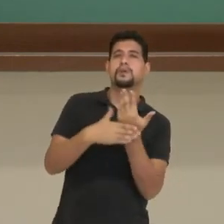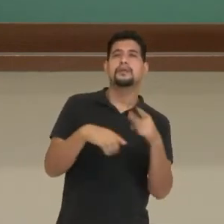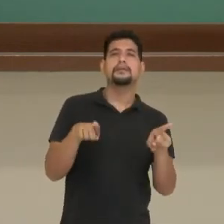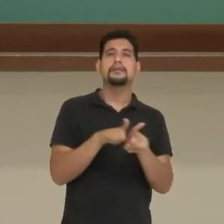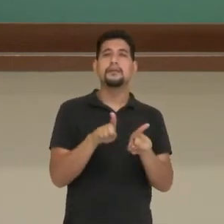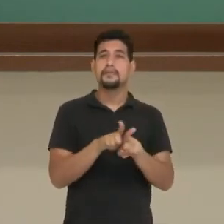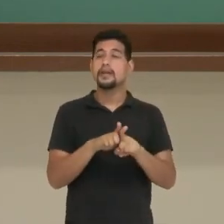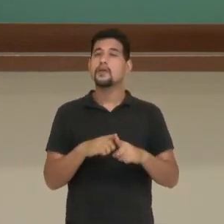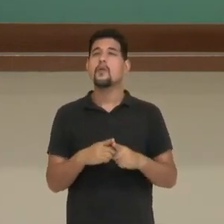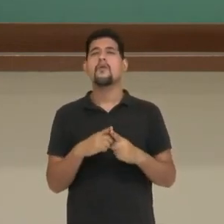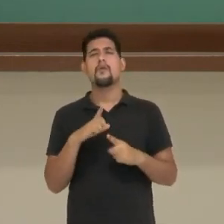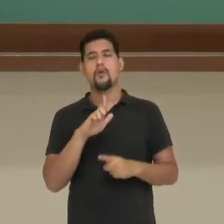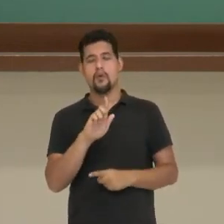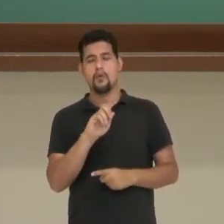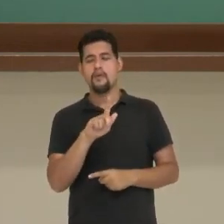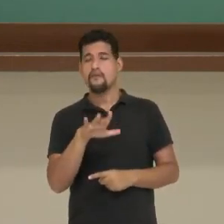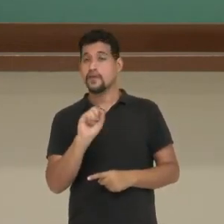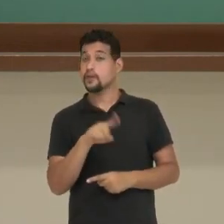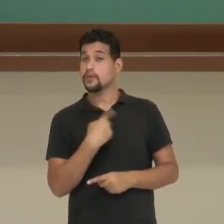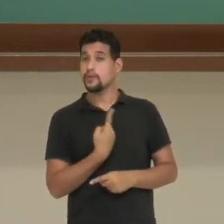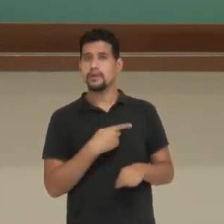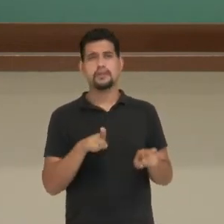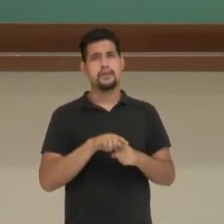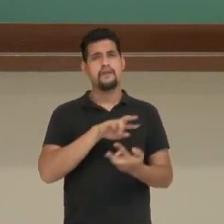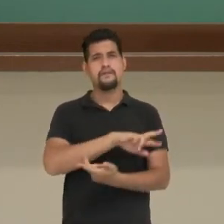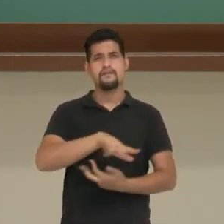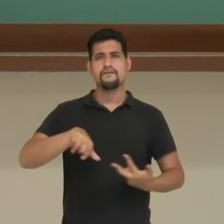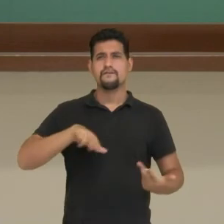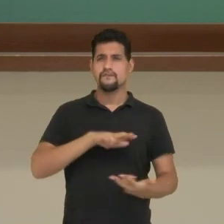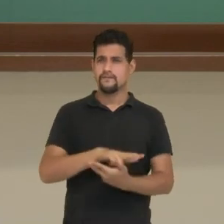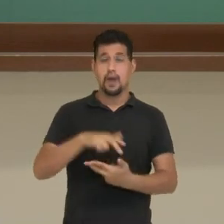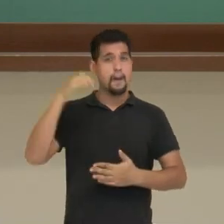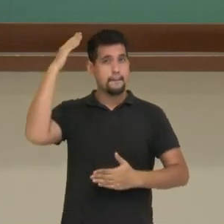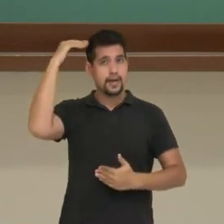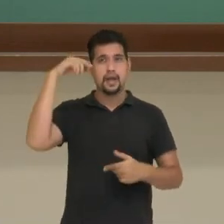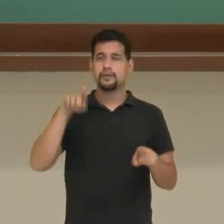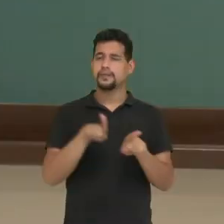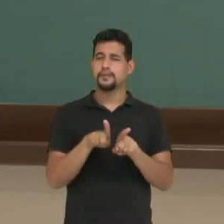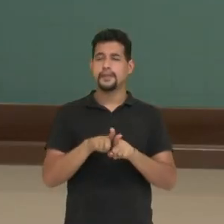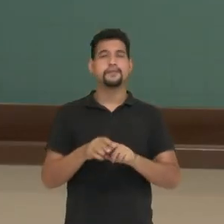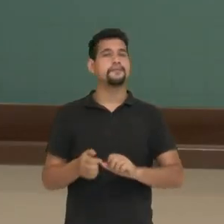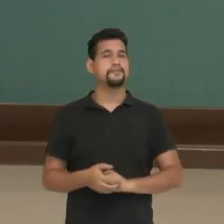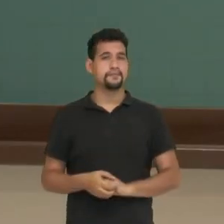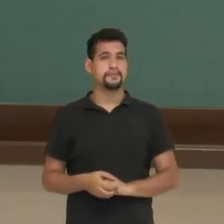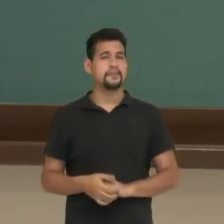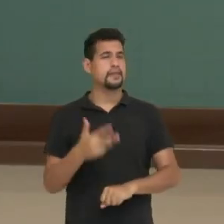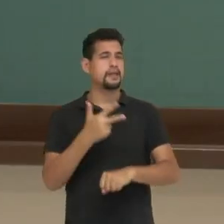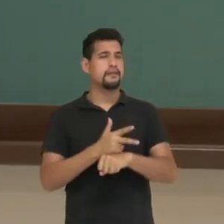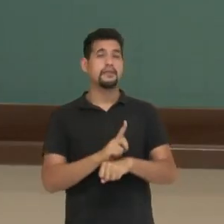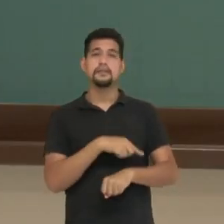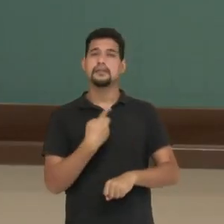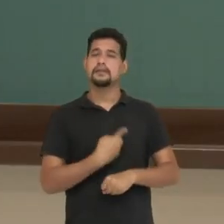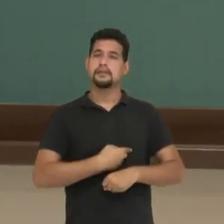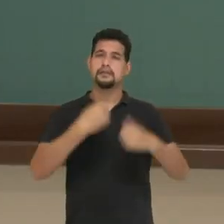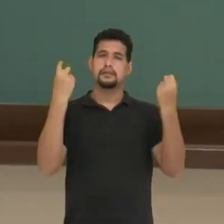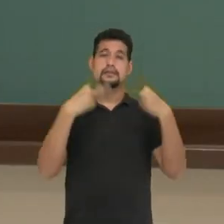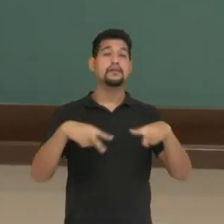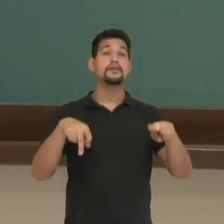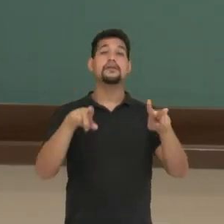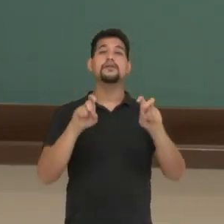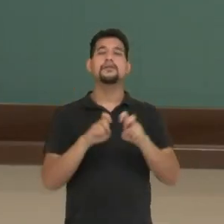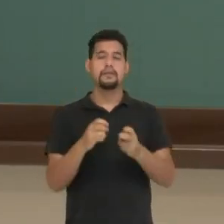golfinhos, e primatas que seriam nós e outros macacos, ok? Nesse